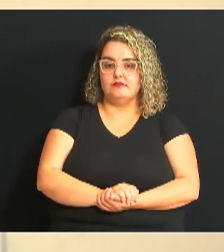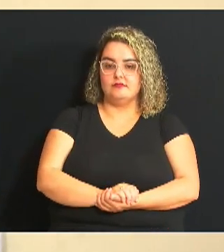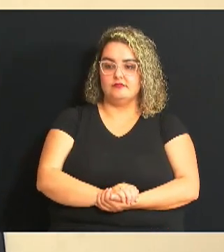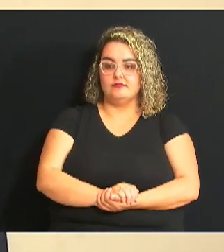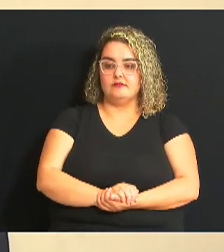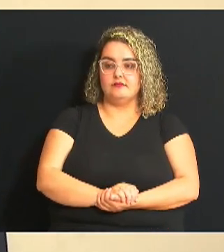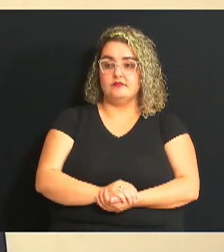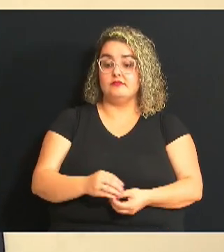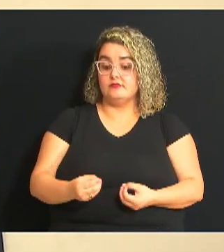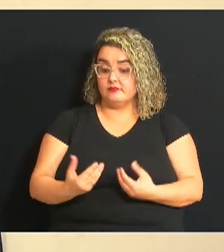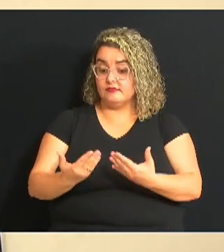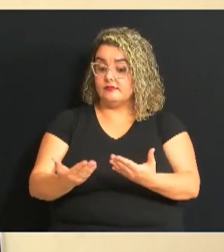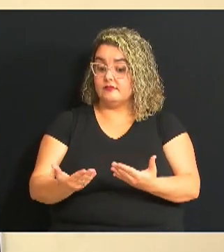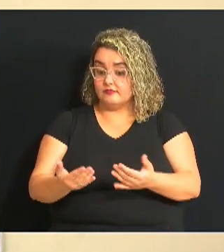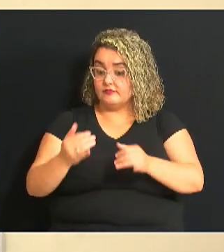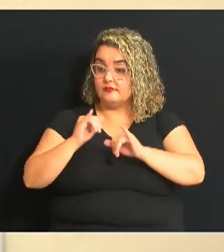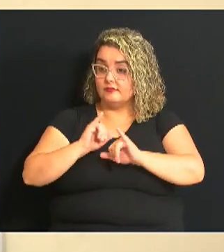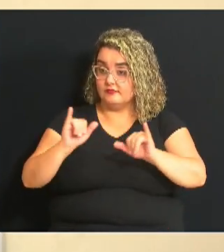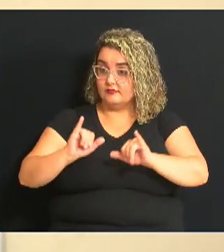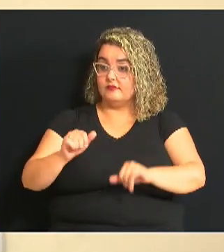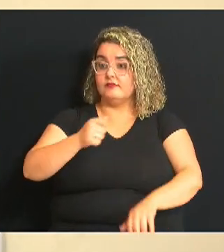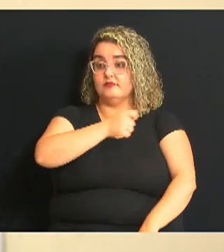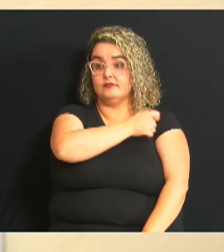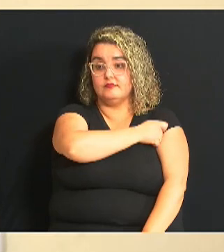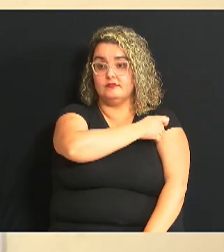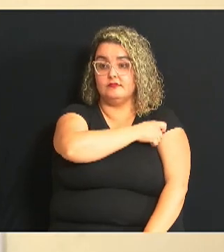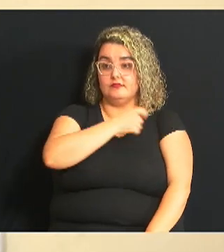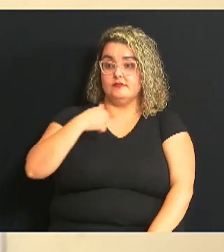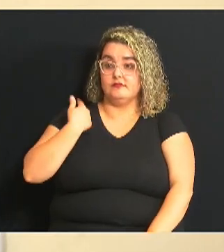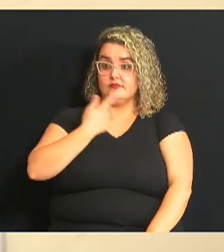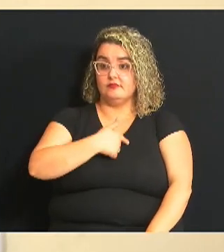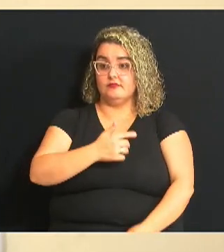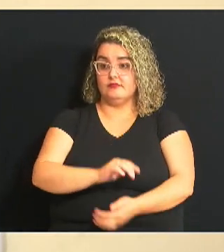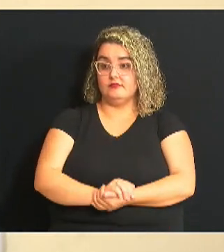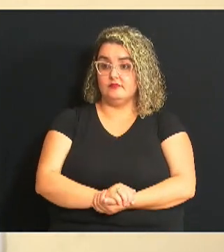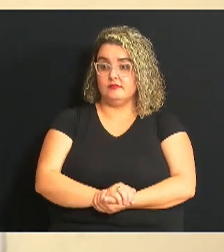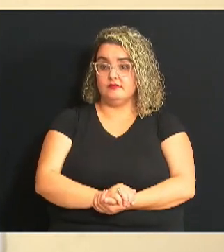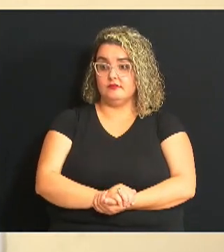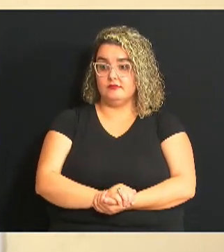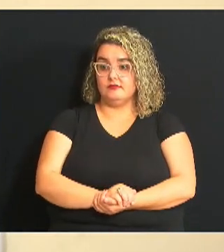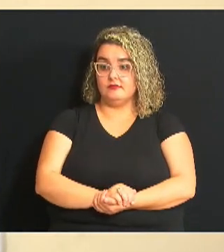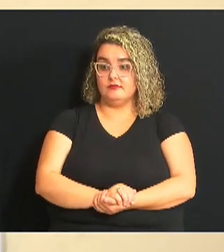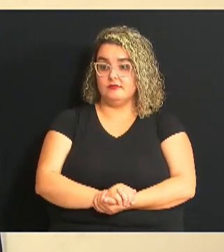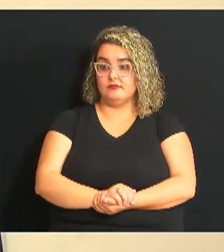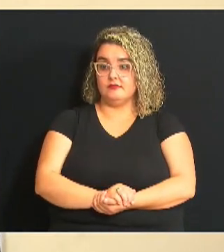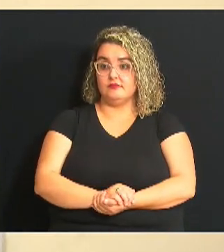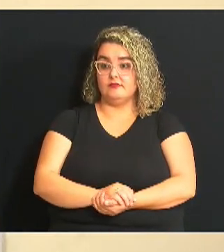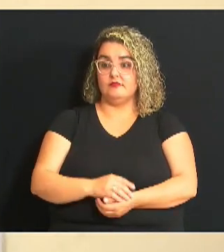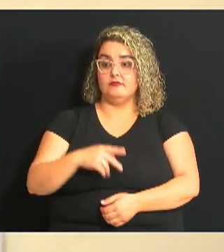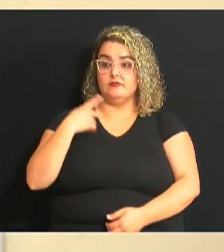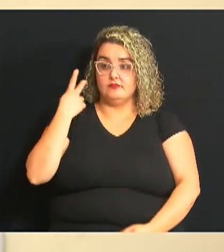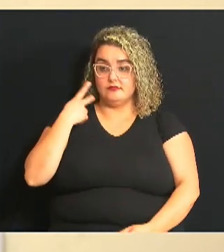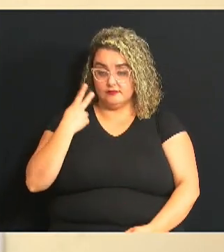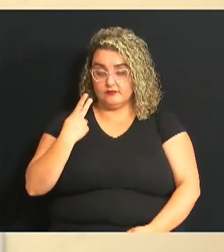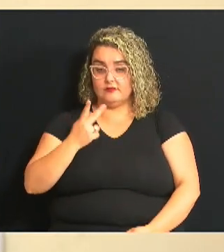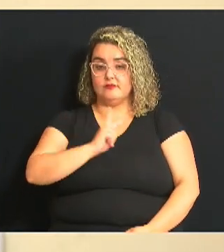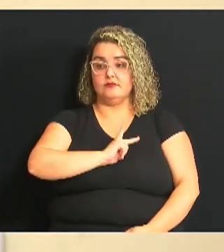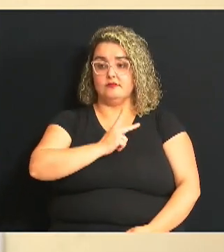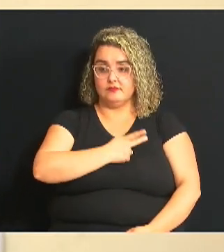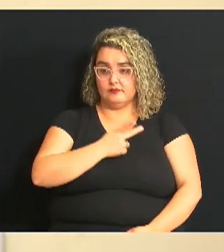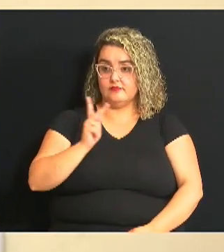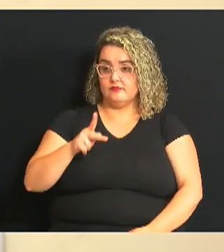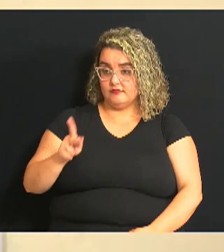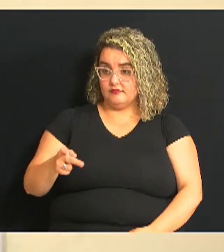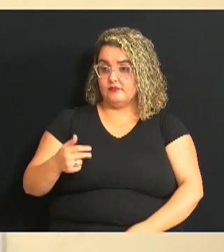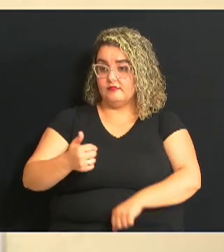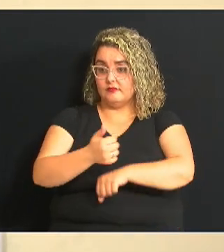essa mesma mensagem para os nossos alunos. Como o professor e vereador Paulo falou, a profissão